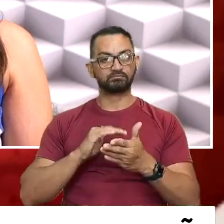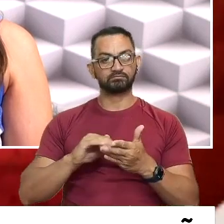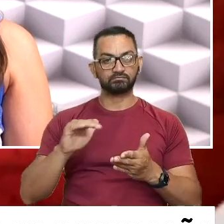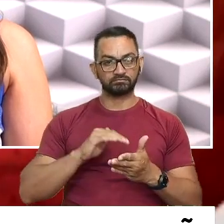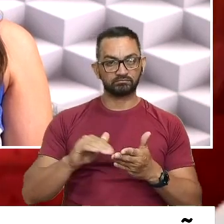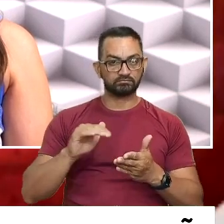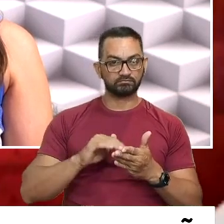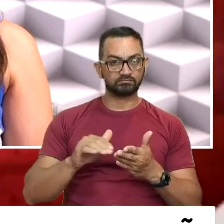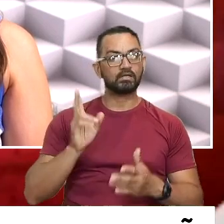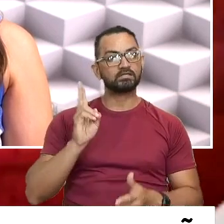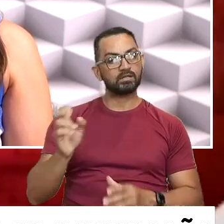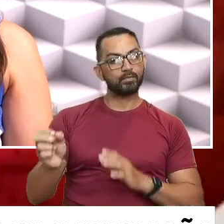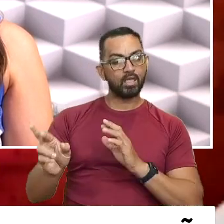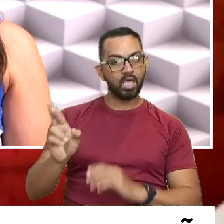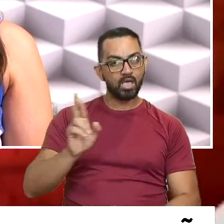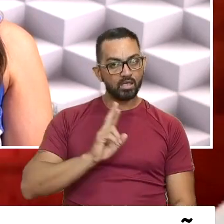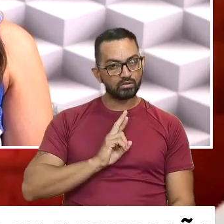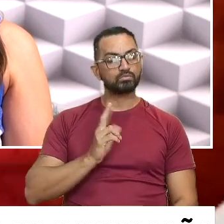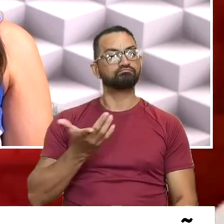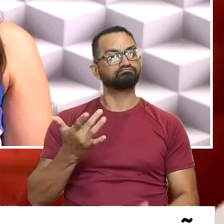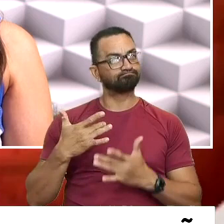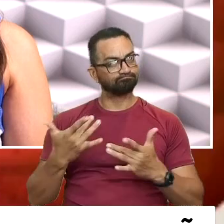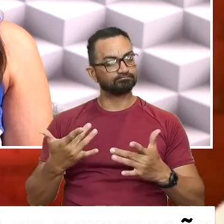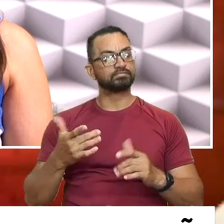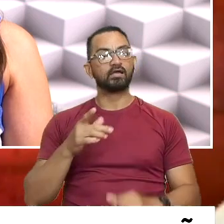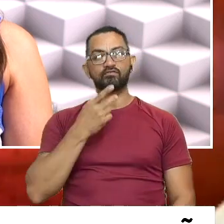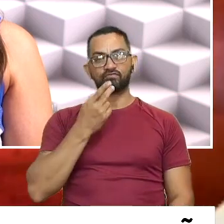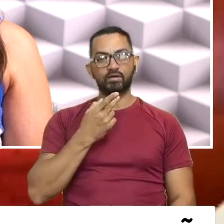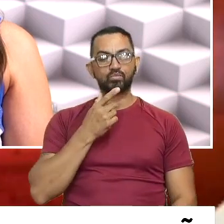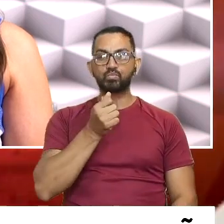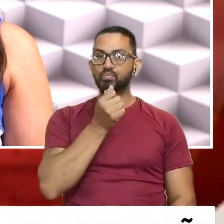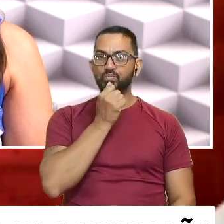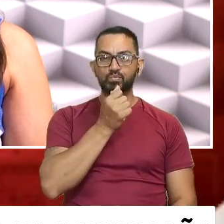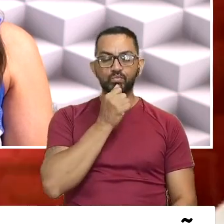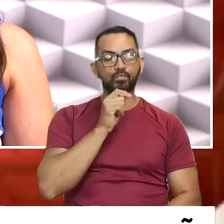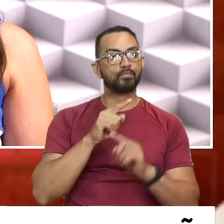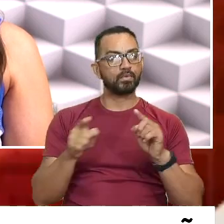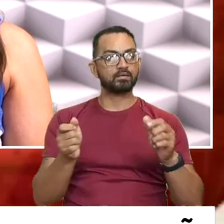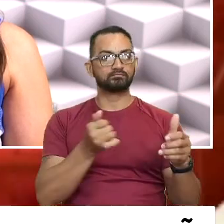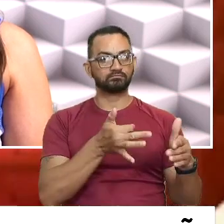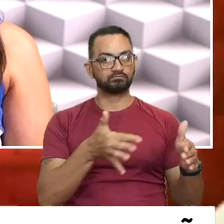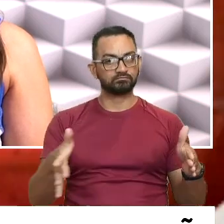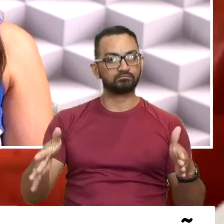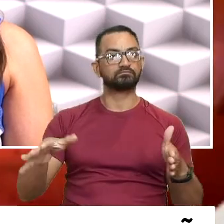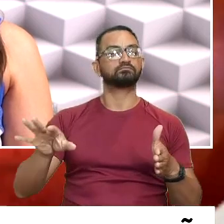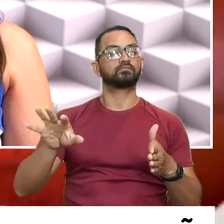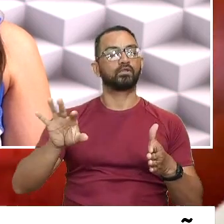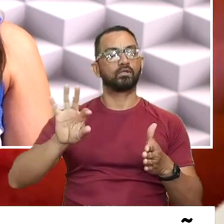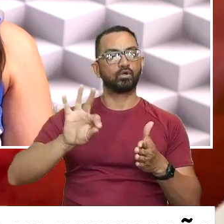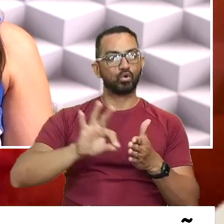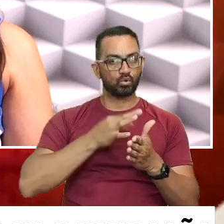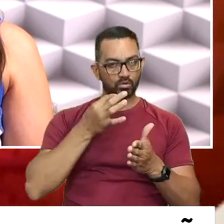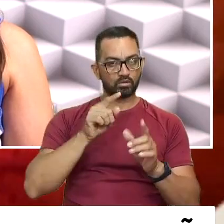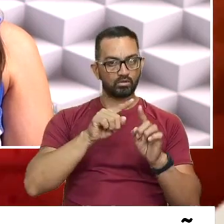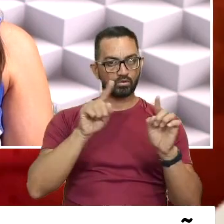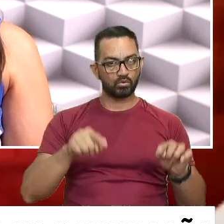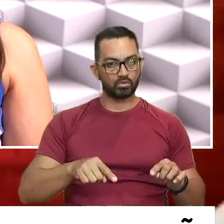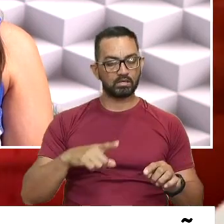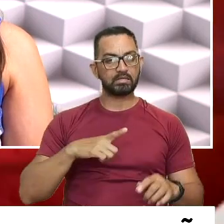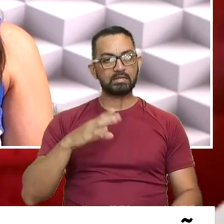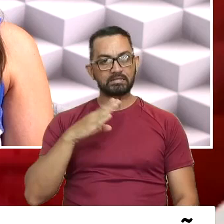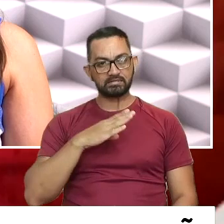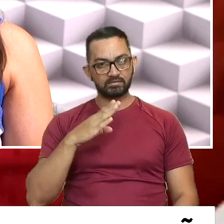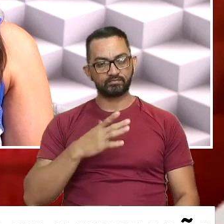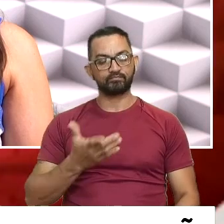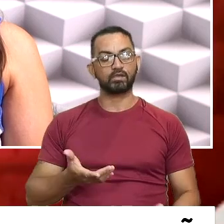empresa. O secretário Zigomar Filho, que sempre nos responde muito solícito, disse que ainda não, mas que o processo de contratação da nova empresa já